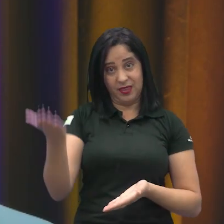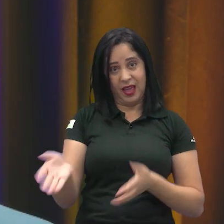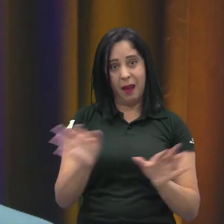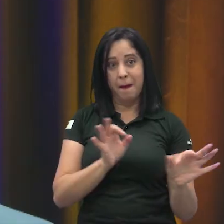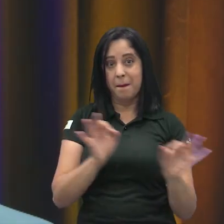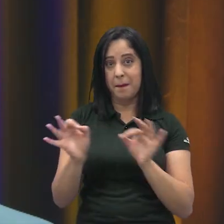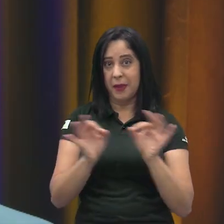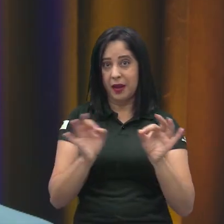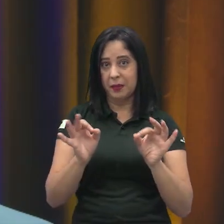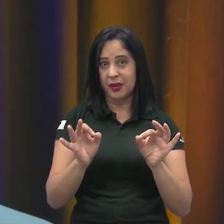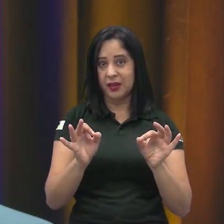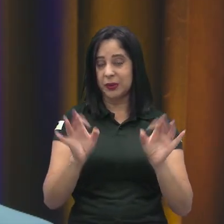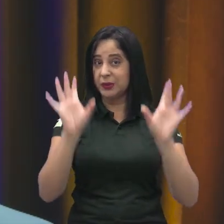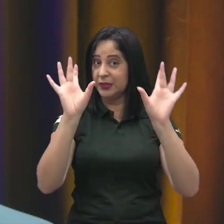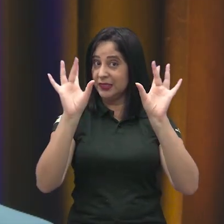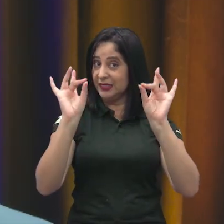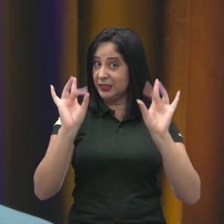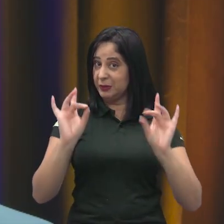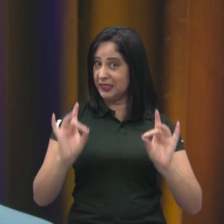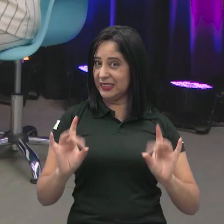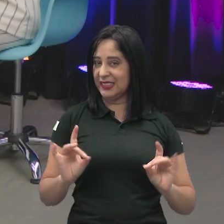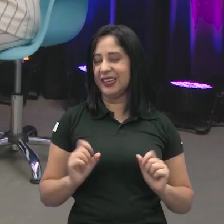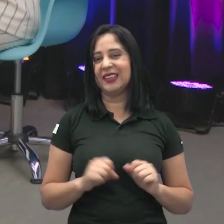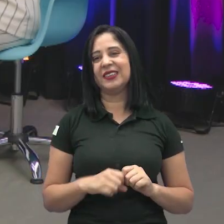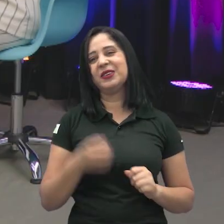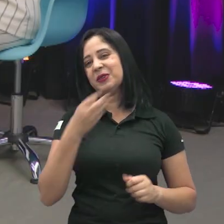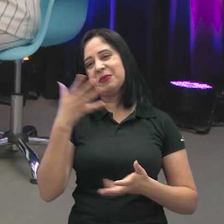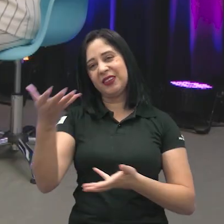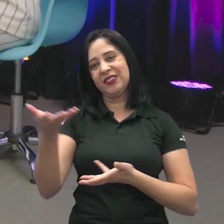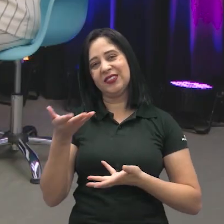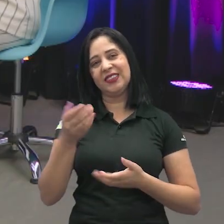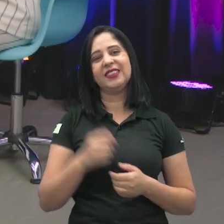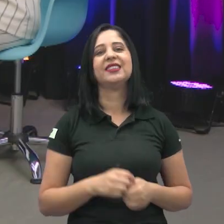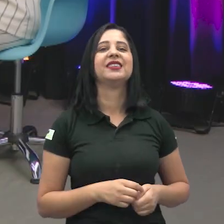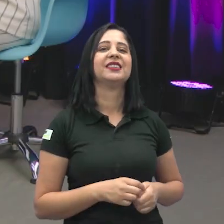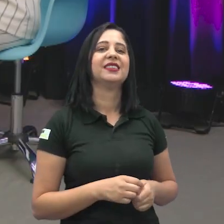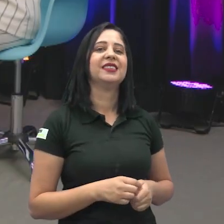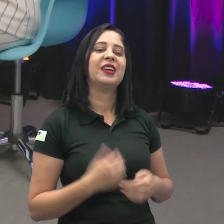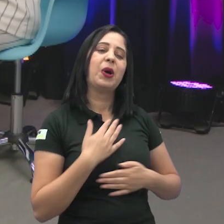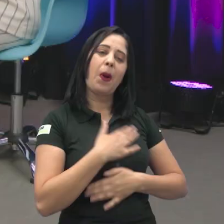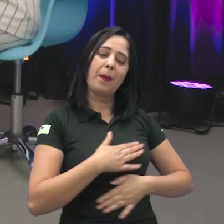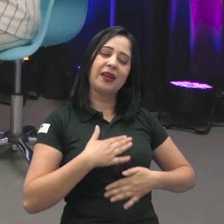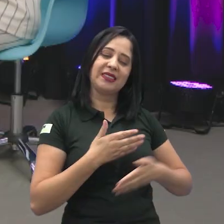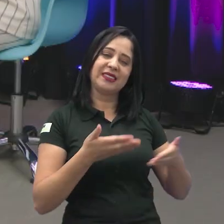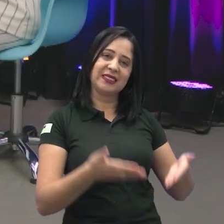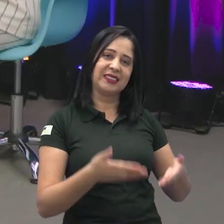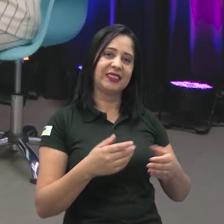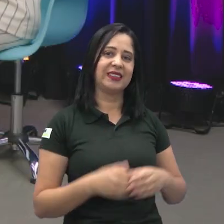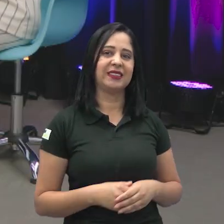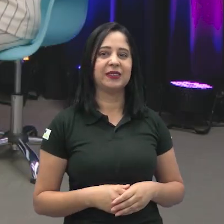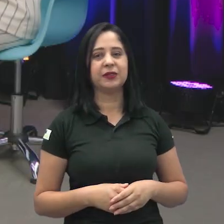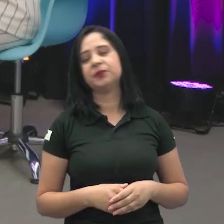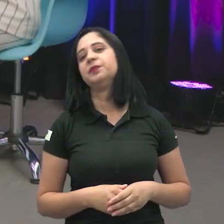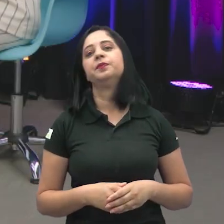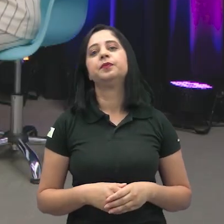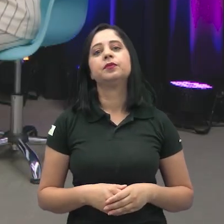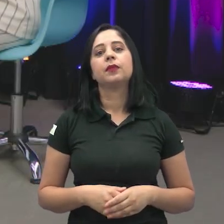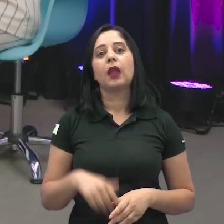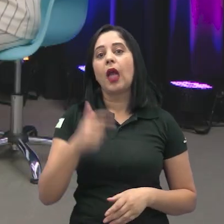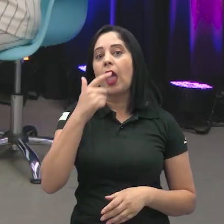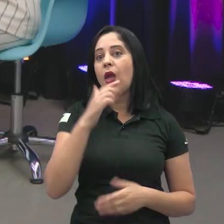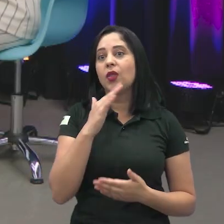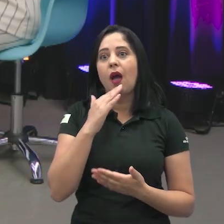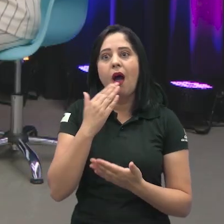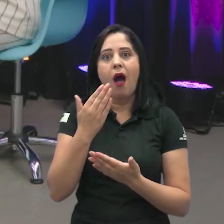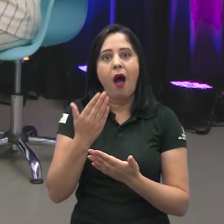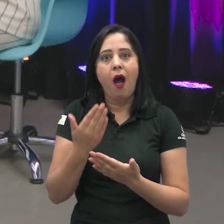ela preparou algo totalmente personalizado. Bem-vinda, Márcia. Obrigada, é um prazer estar aqui com vocês. Gente,